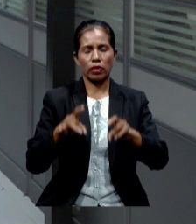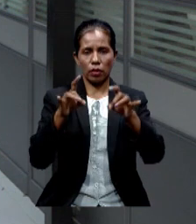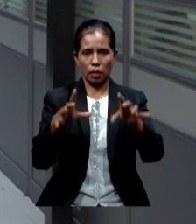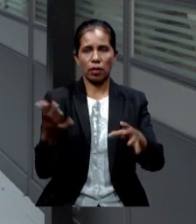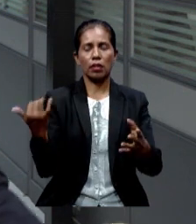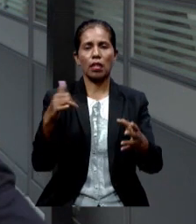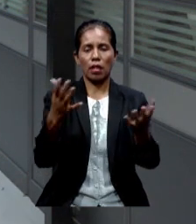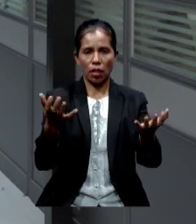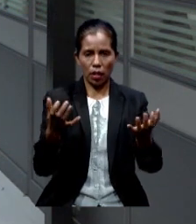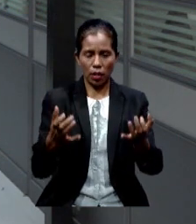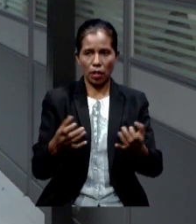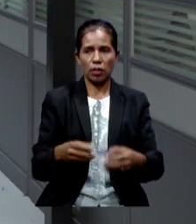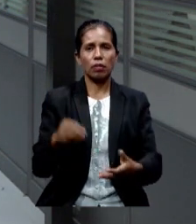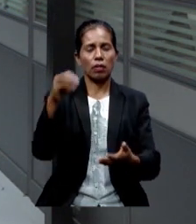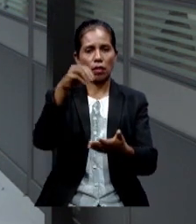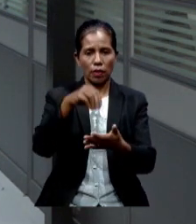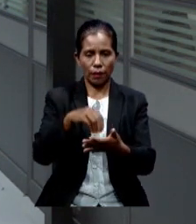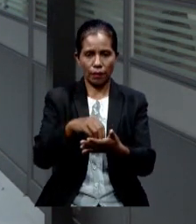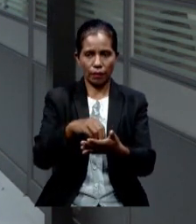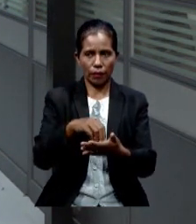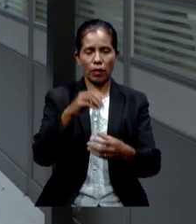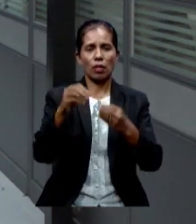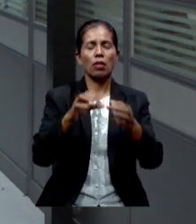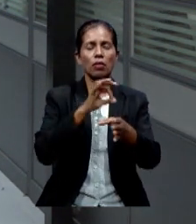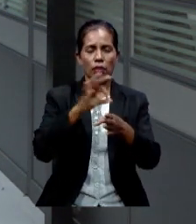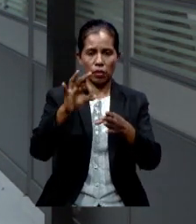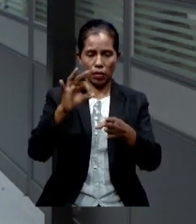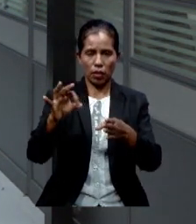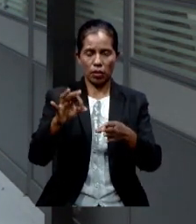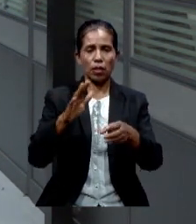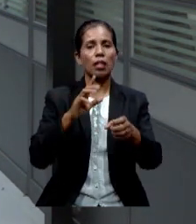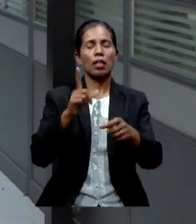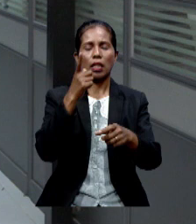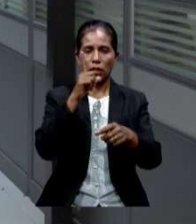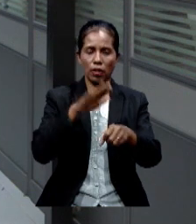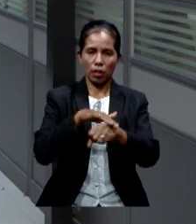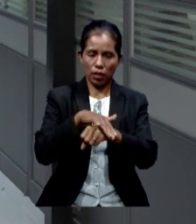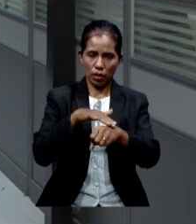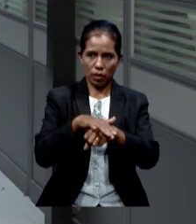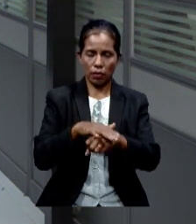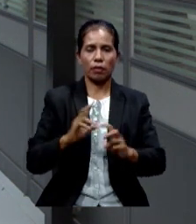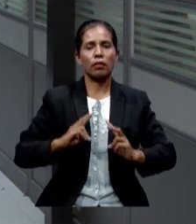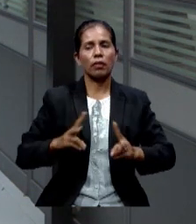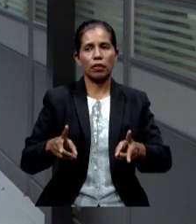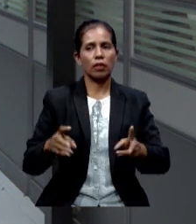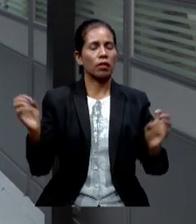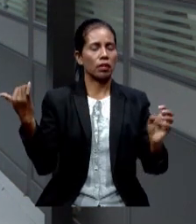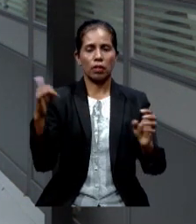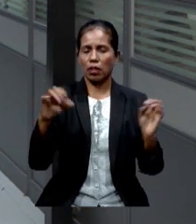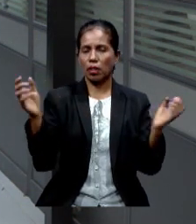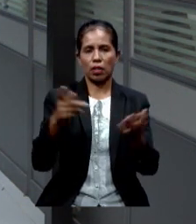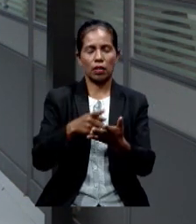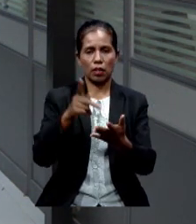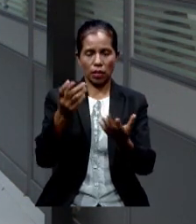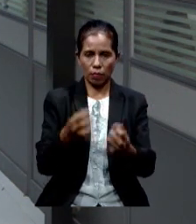se acarga que interessa a tua investe baia, área formação, formação em inglês de an, devemos área se nós recebemos batida, mas